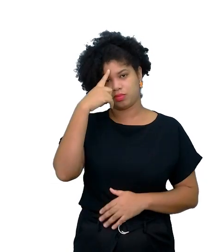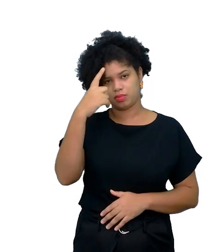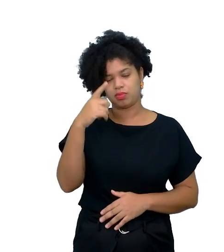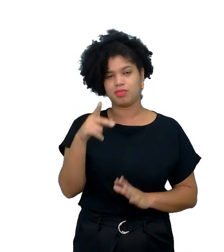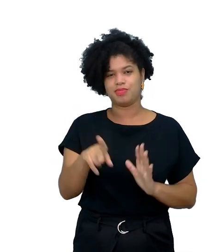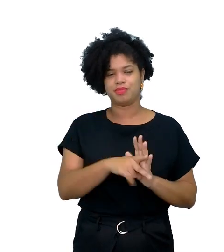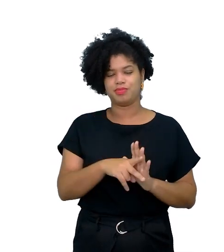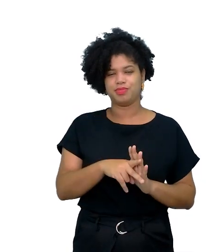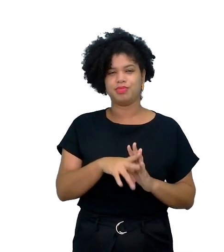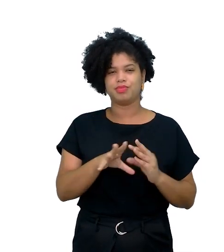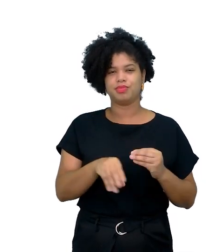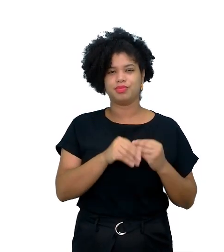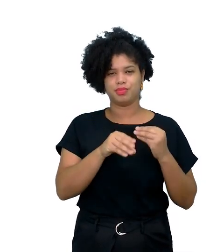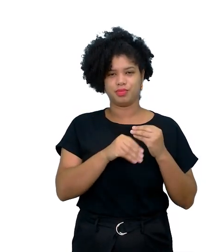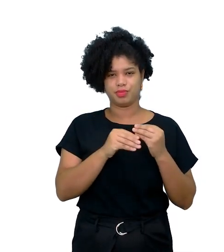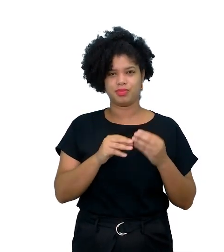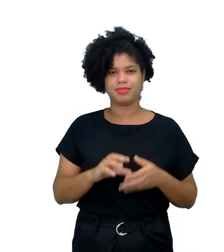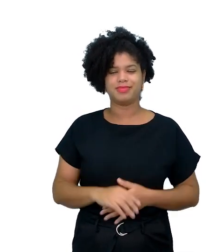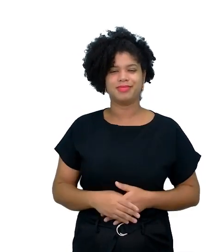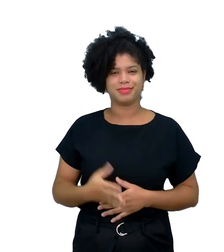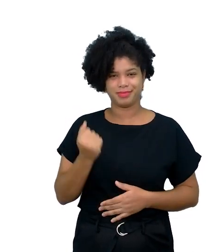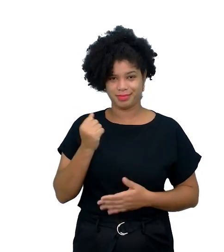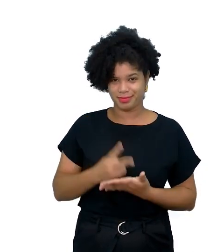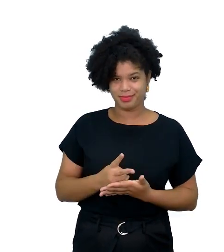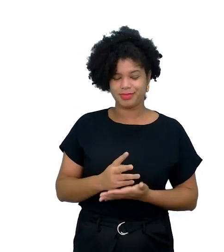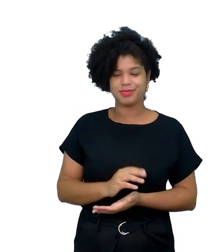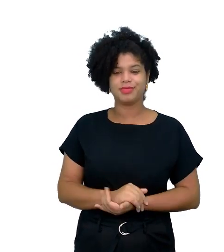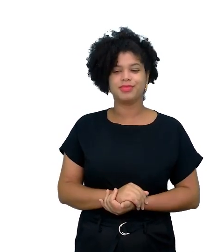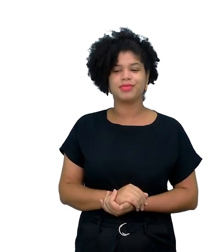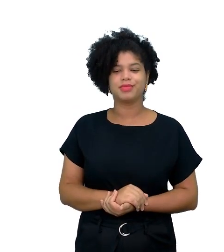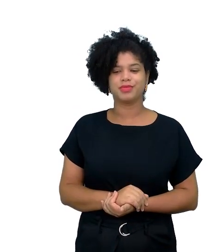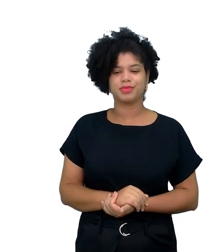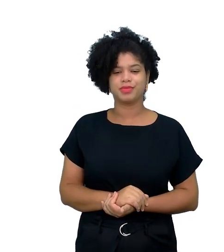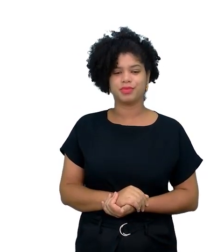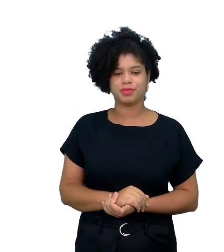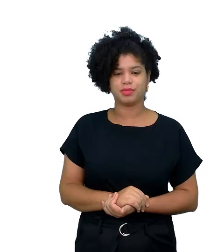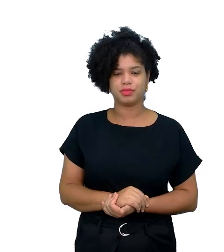da composição. Então, seguindo.